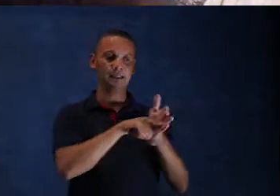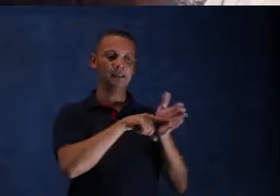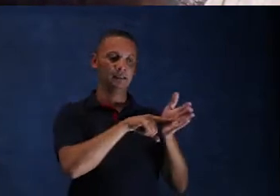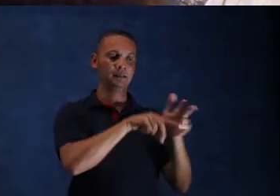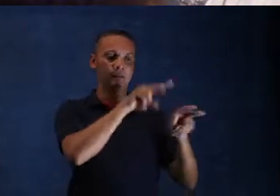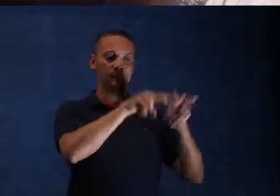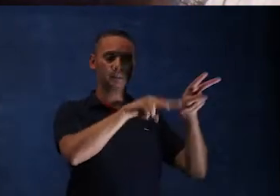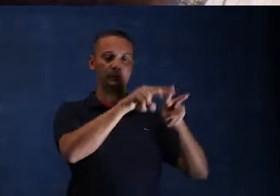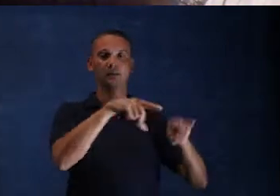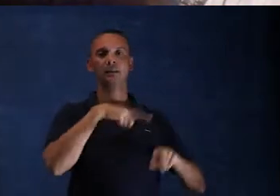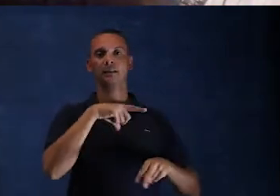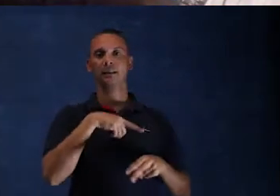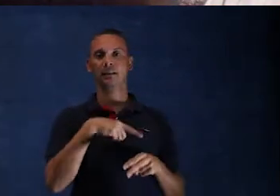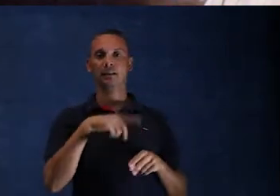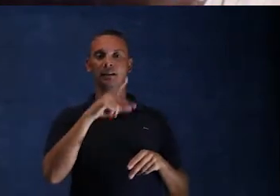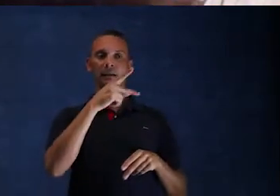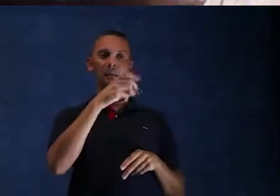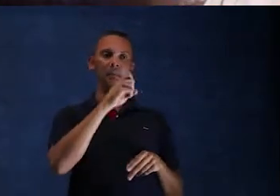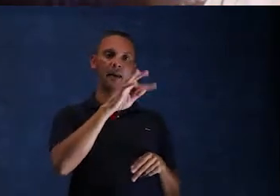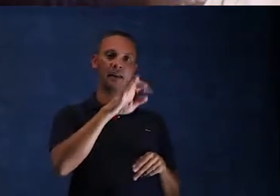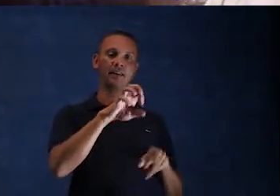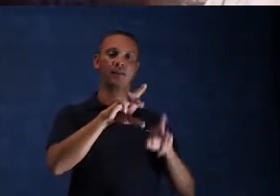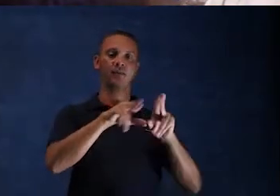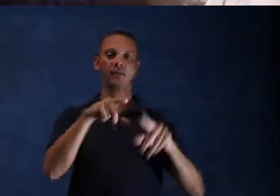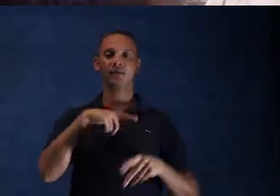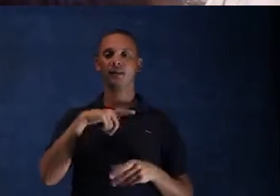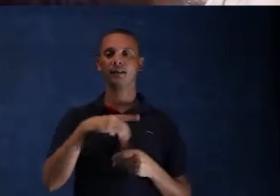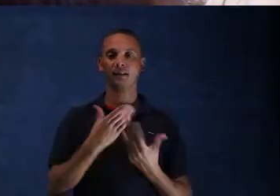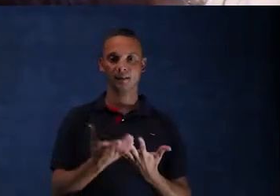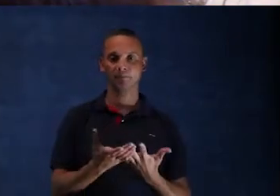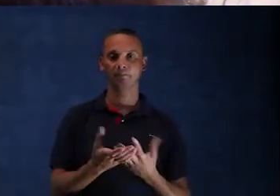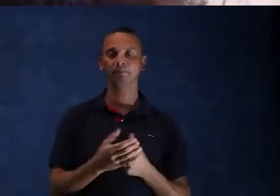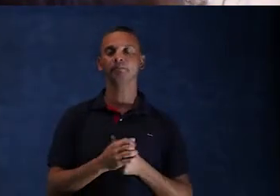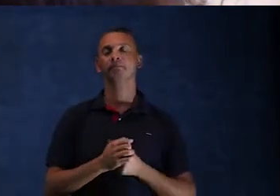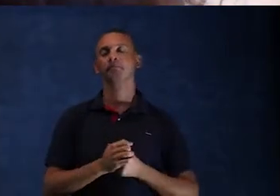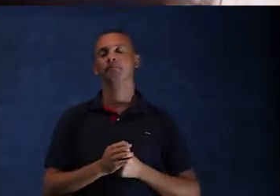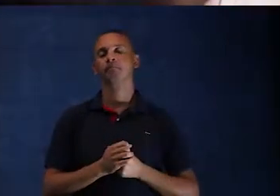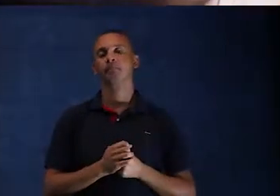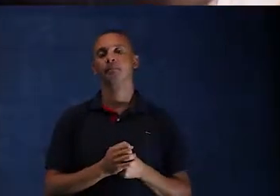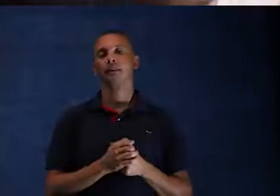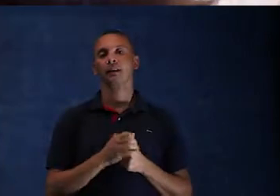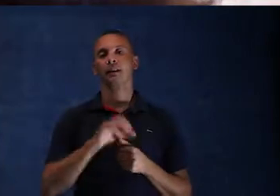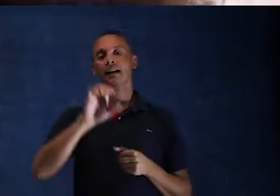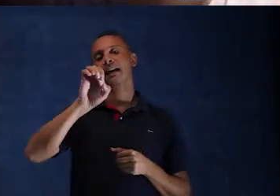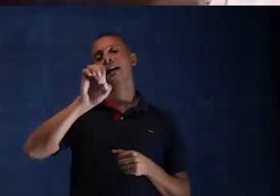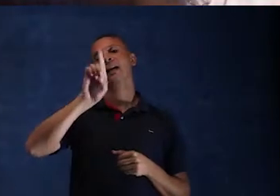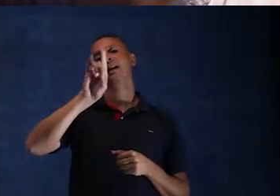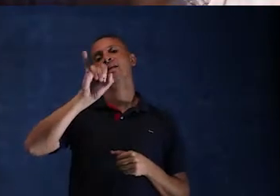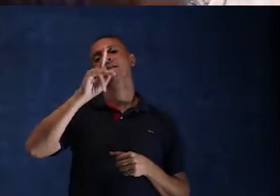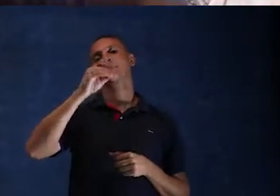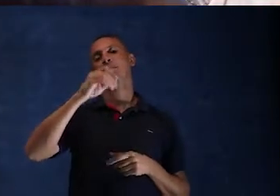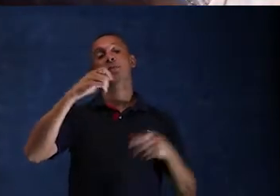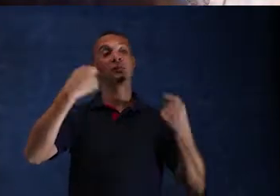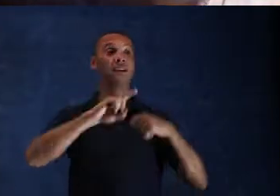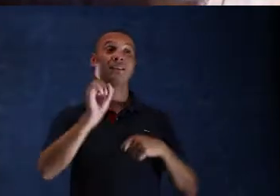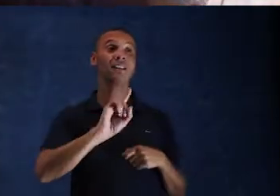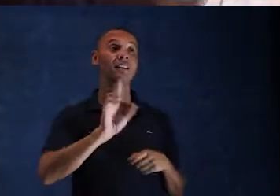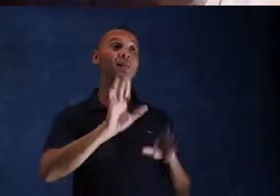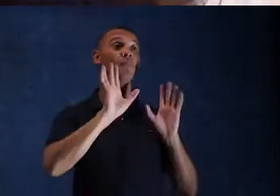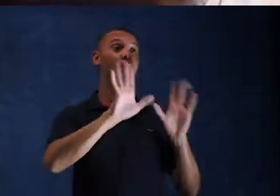isso está resultando na peste, etc. E tal. Então, Édipo não precisava ter feito isso,